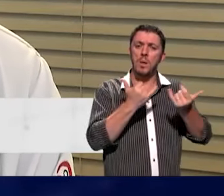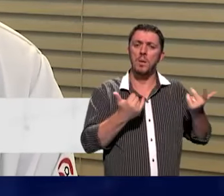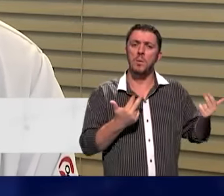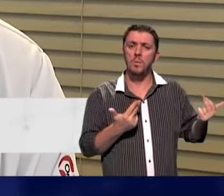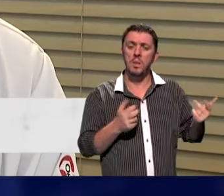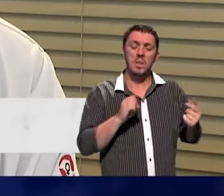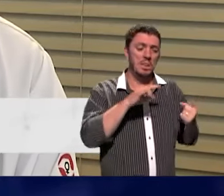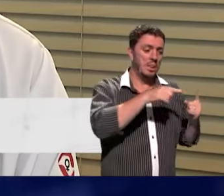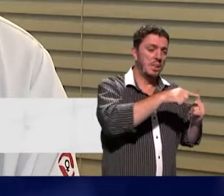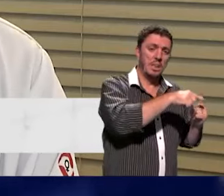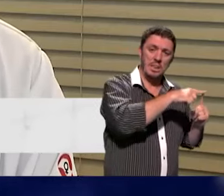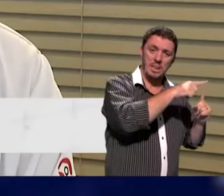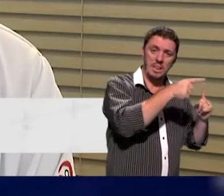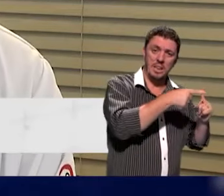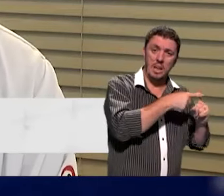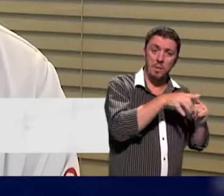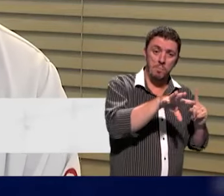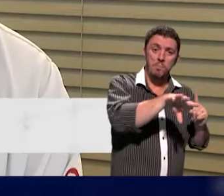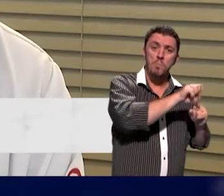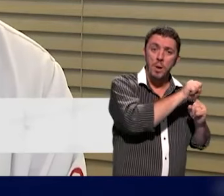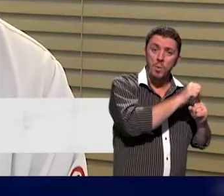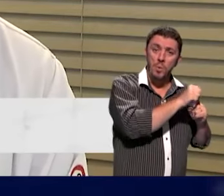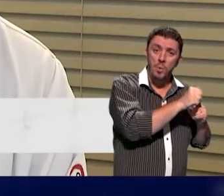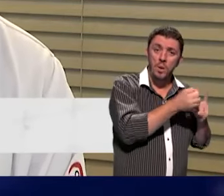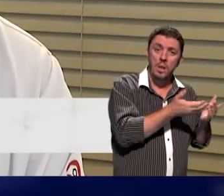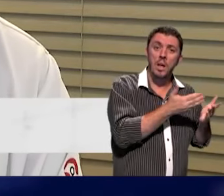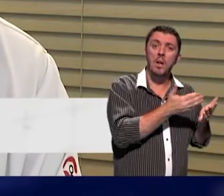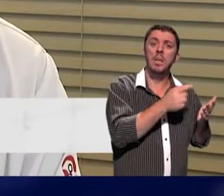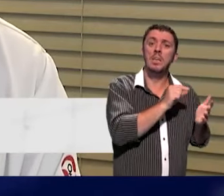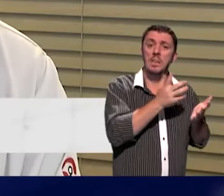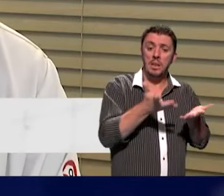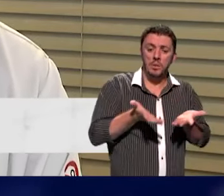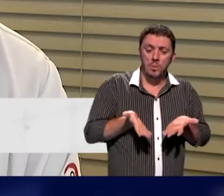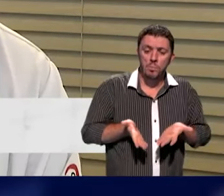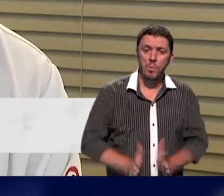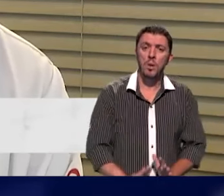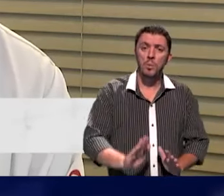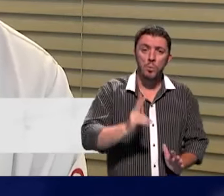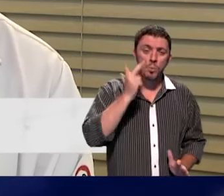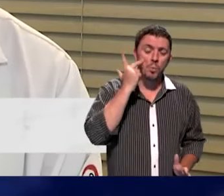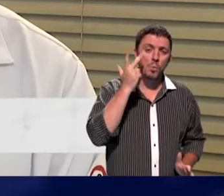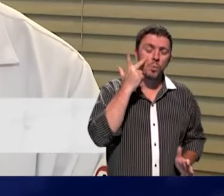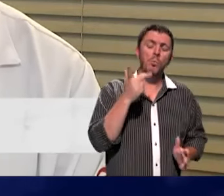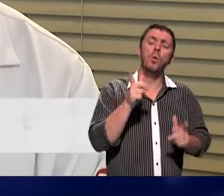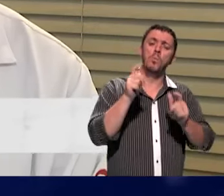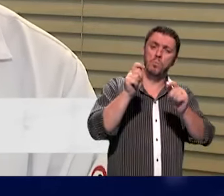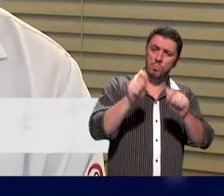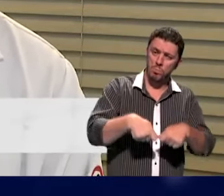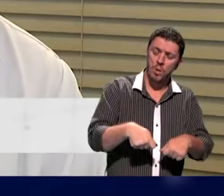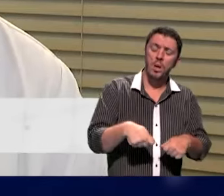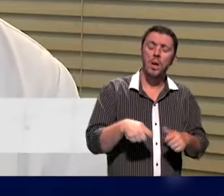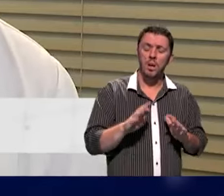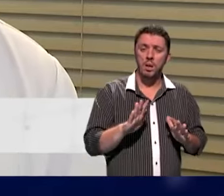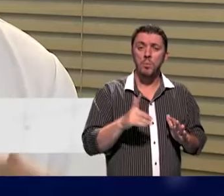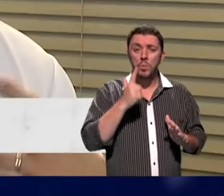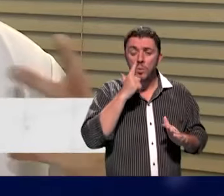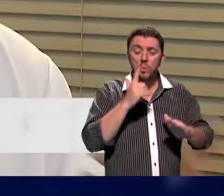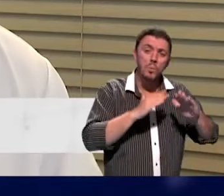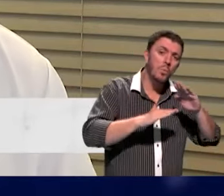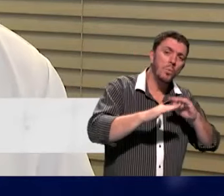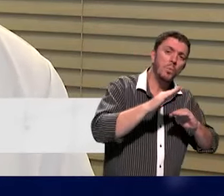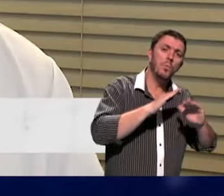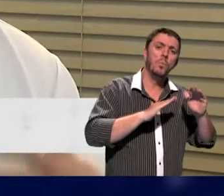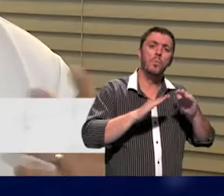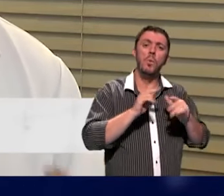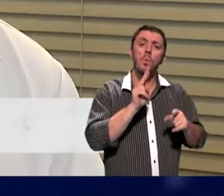quer ter parto normal lá pode né você vai ter que ter um pouco de cuidado né de uma certa restrição depois para